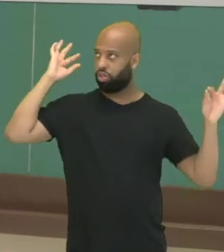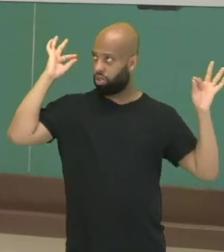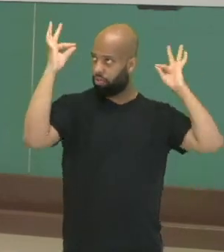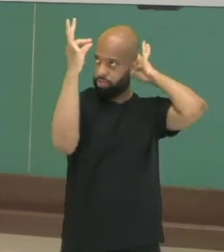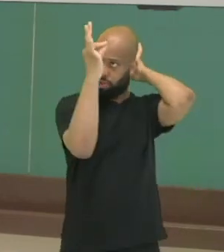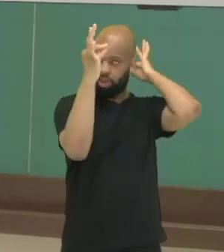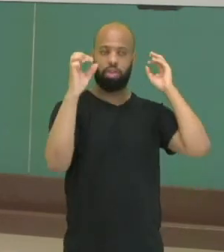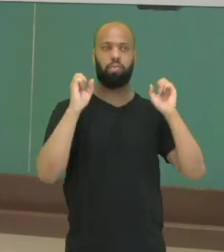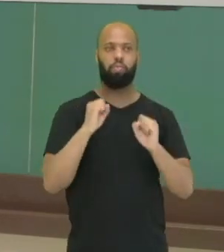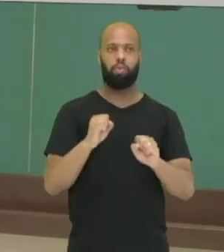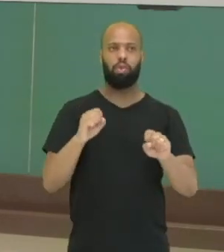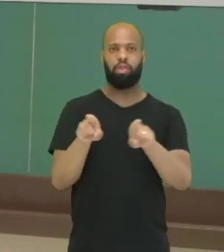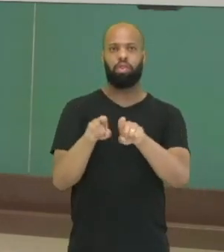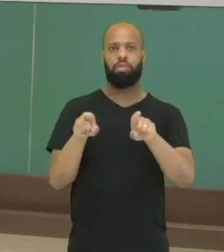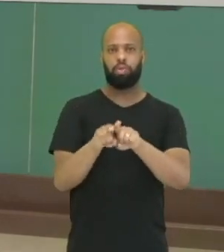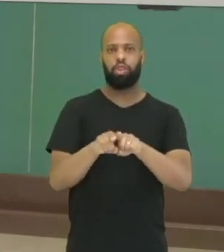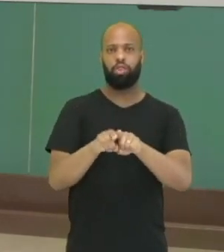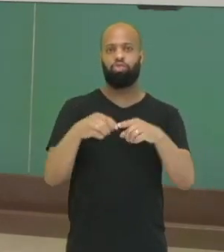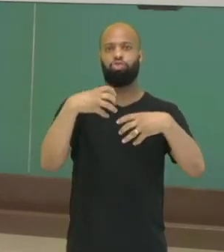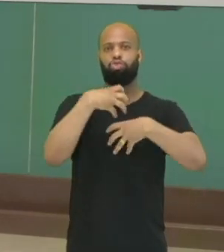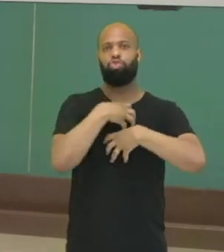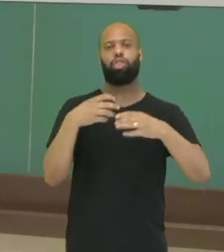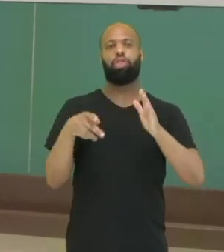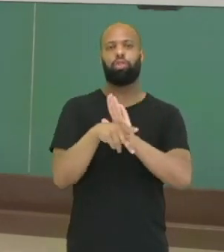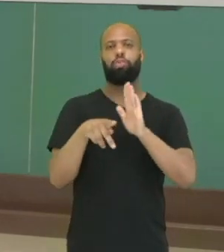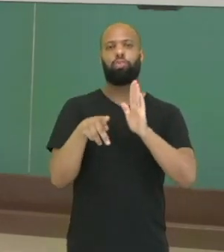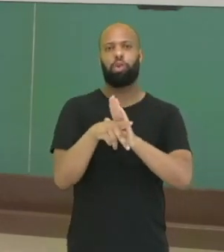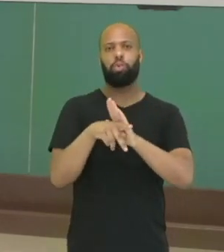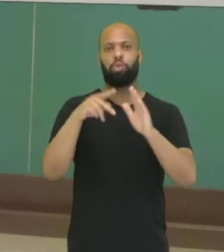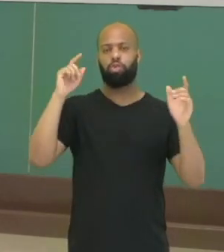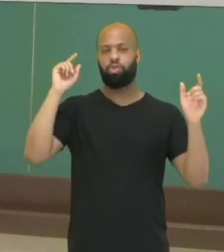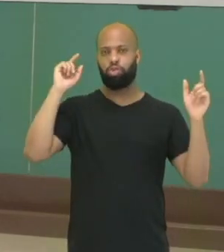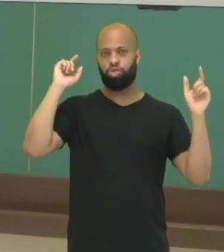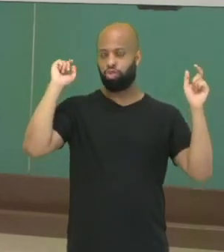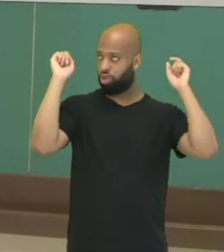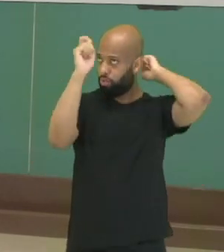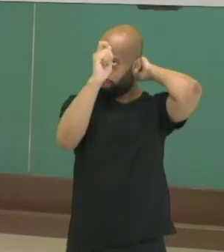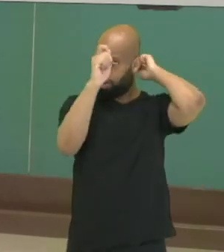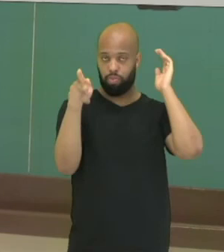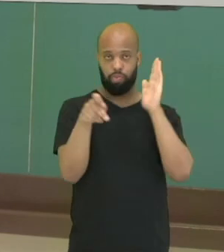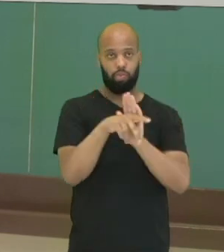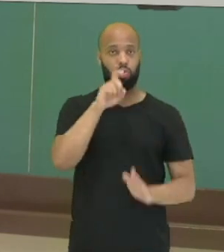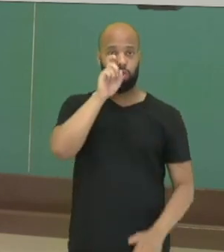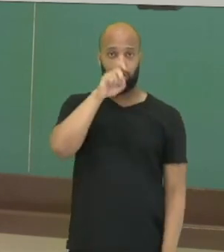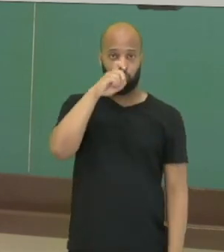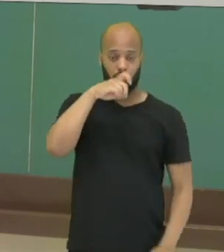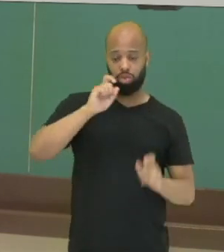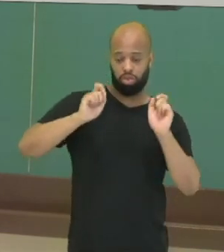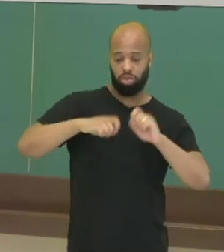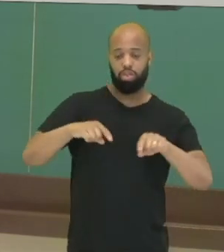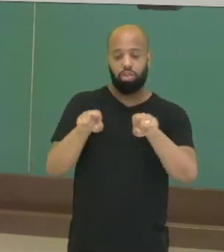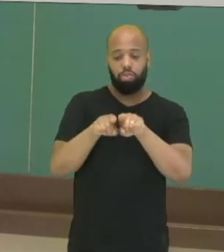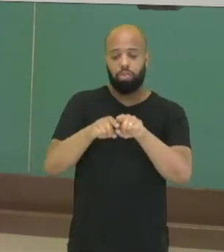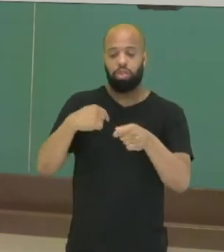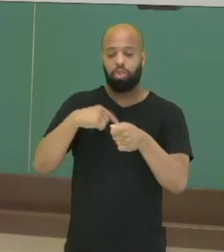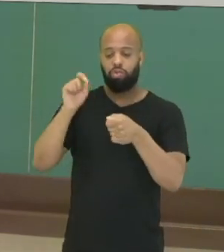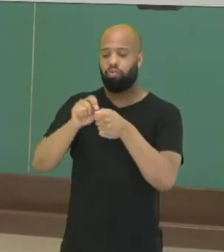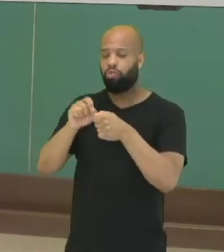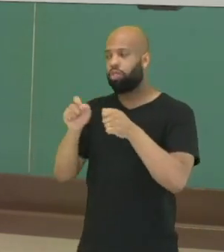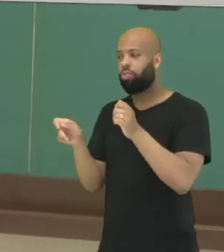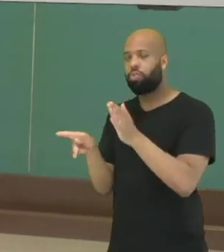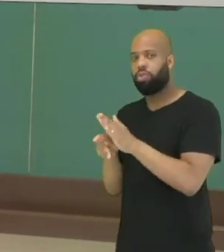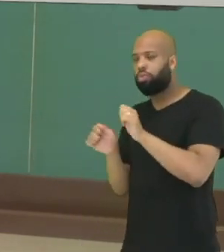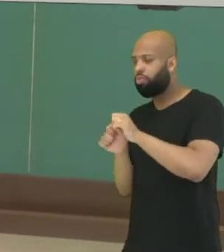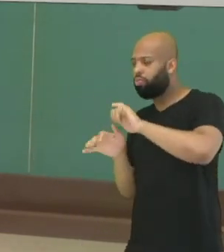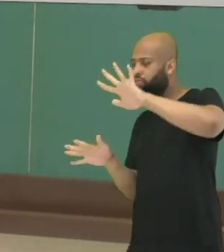pode ser um chapéu de bruxa, depende do gosto da Manuela. A partir do momento que eu faço essa árvore de possibilidades e